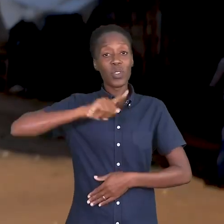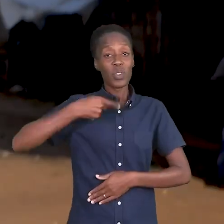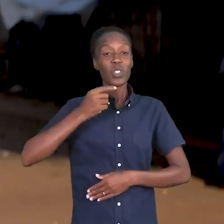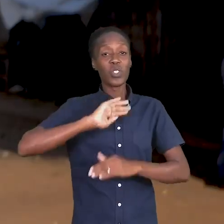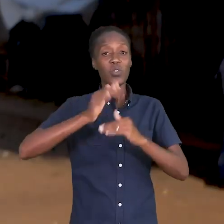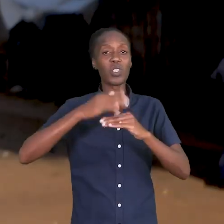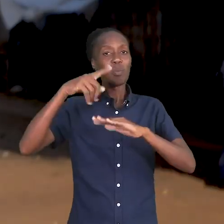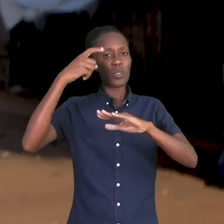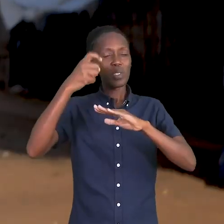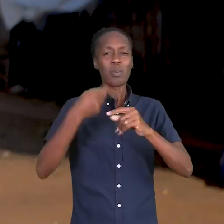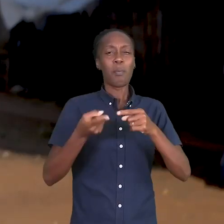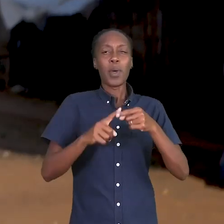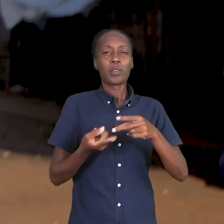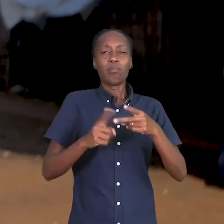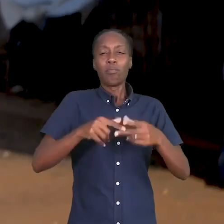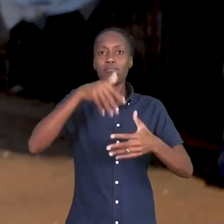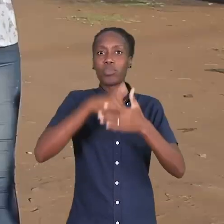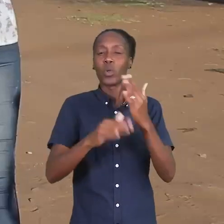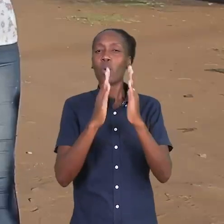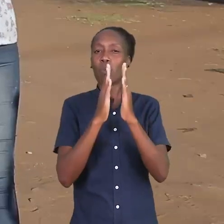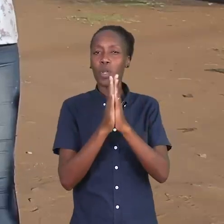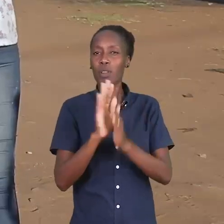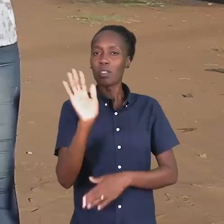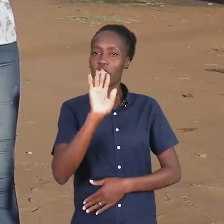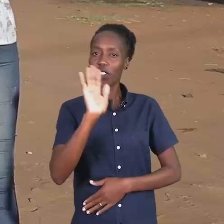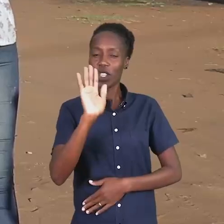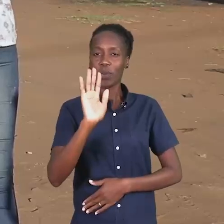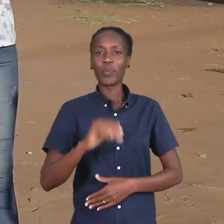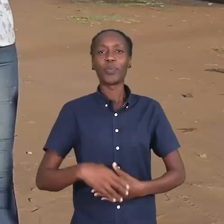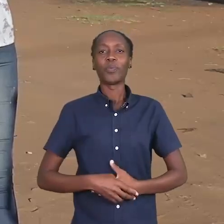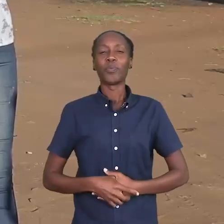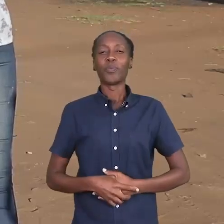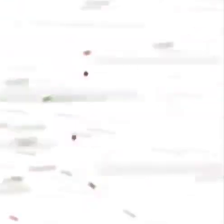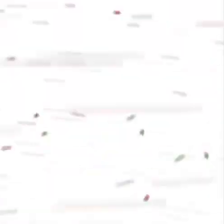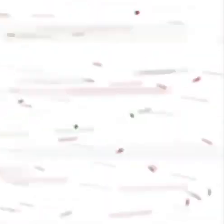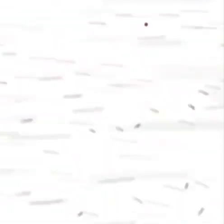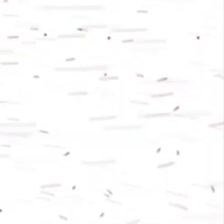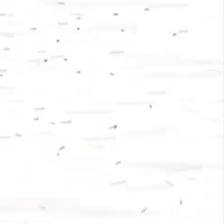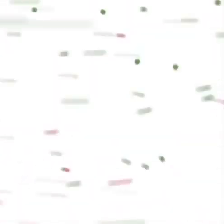voltamos para a semana com muito, mas muito mais. Obrigado. Tchau, tchau.